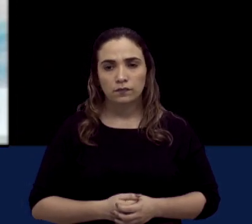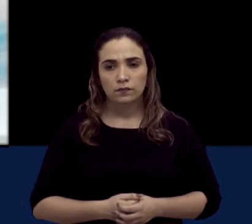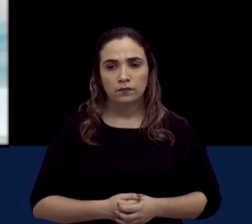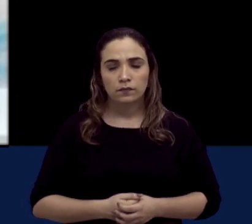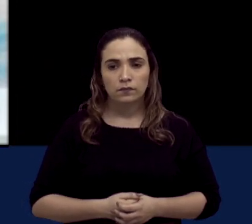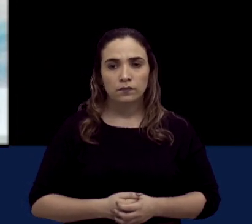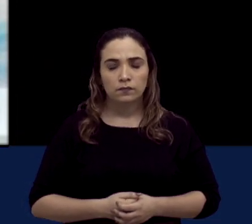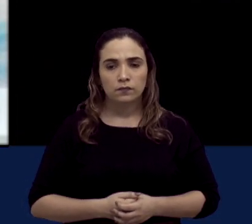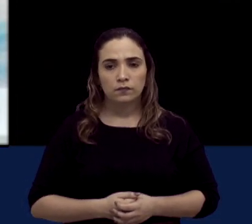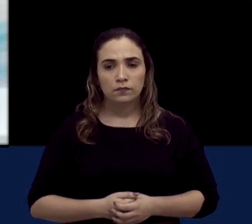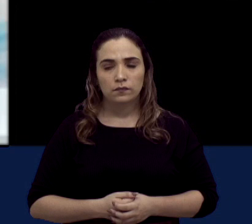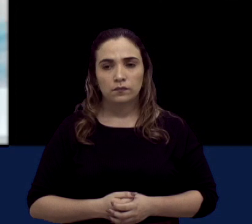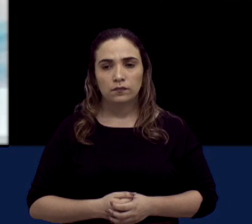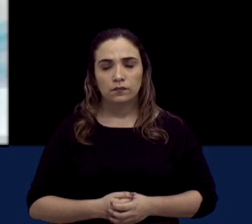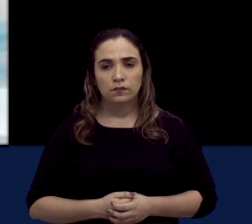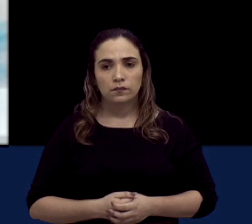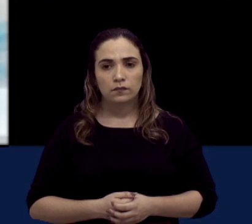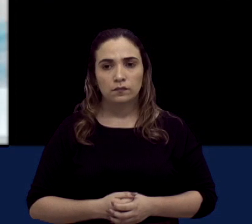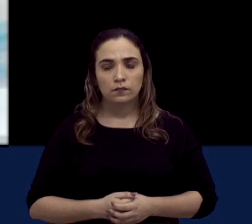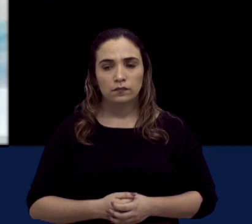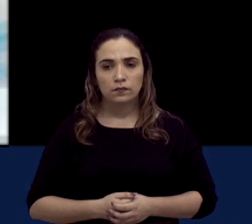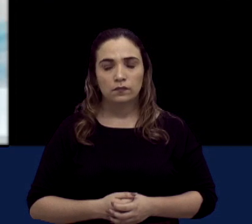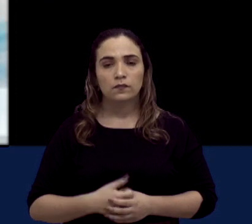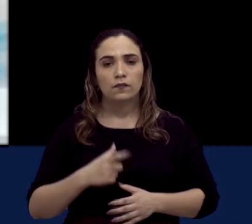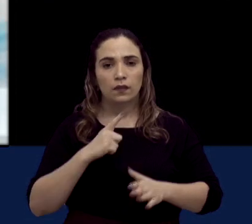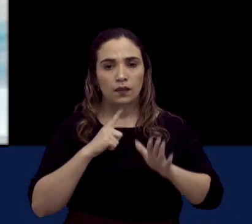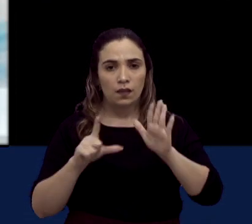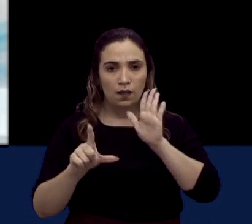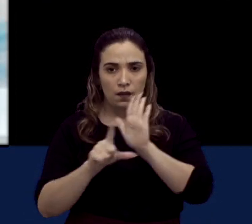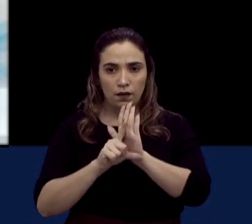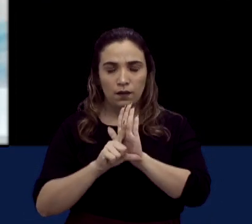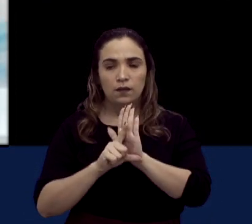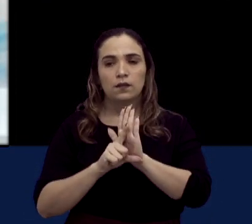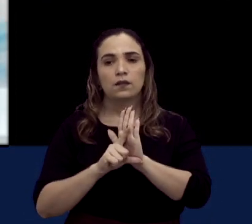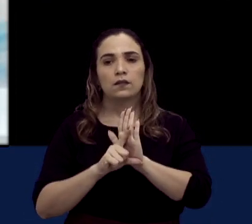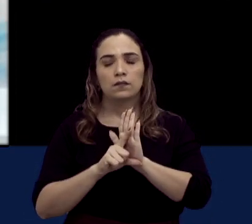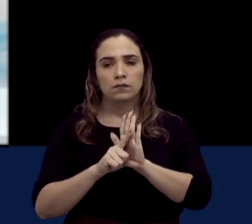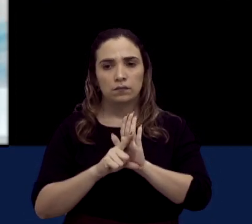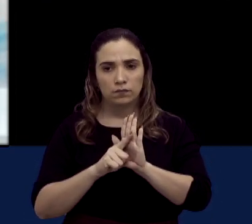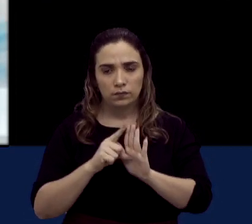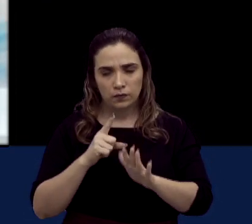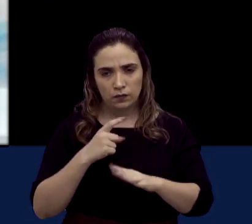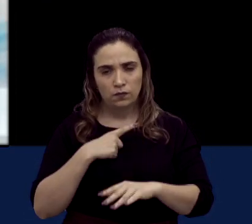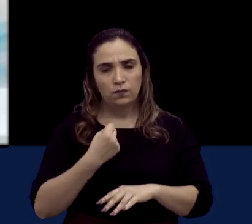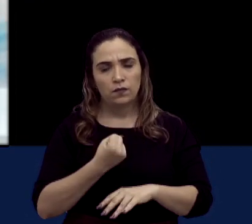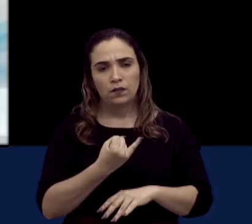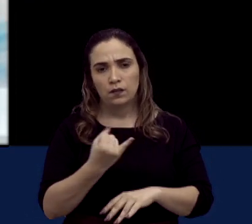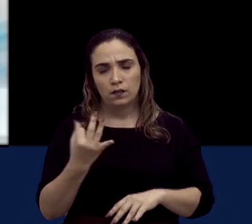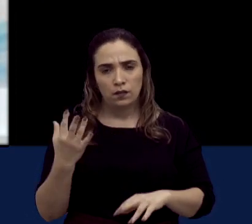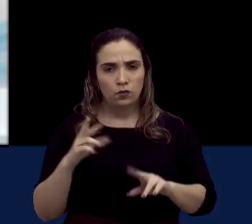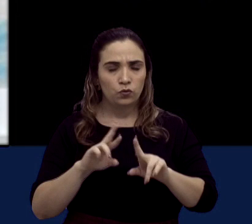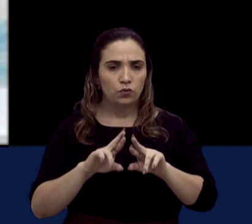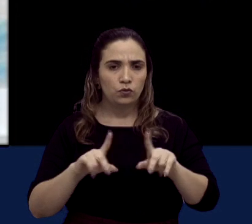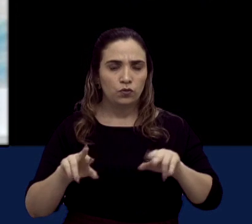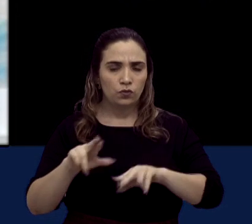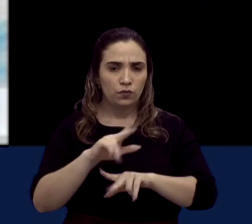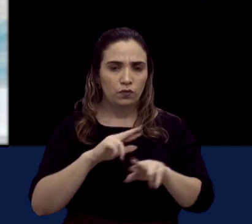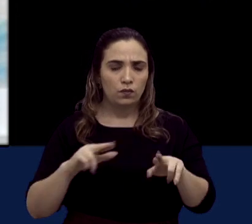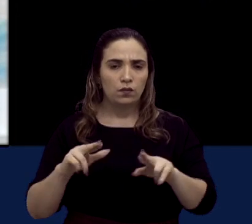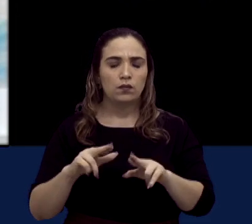E aí existe uma lei específica, inclusive, para as organizações sociais, diferente dos